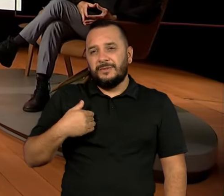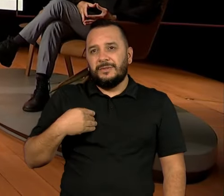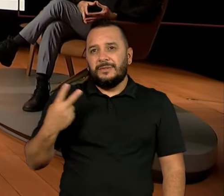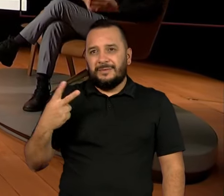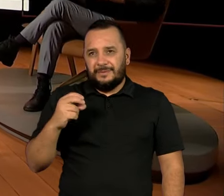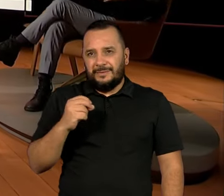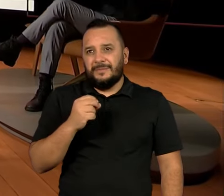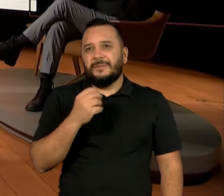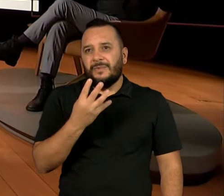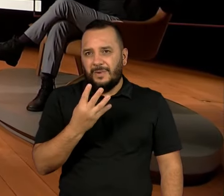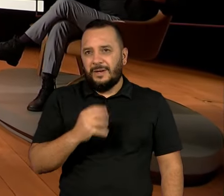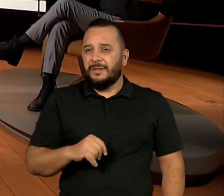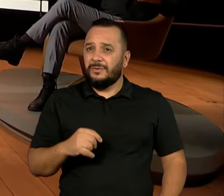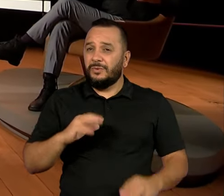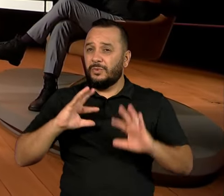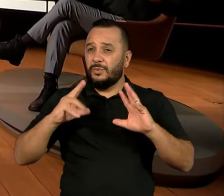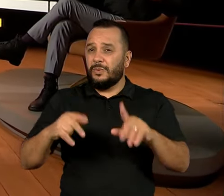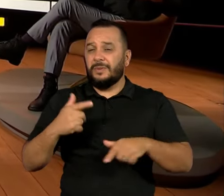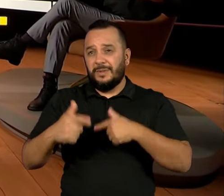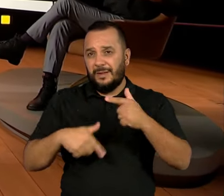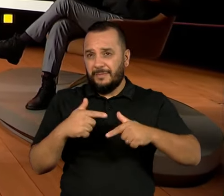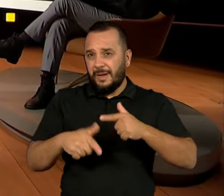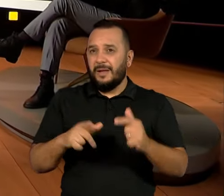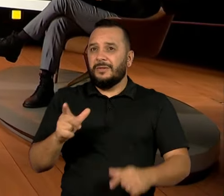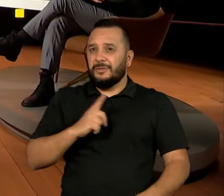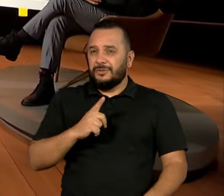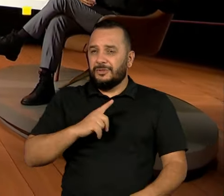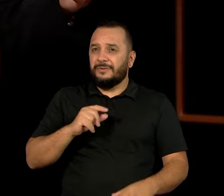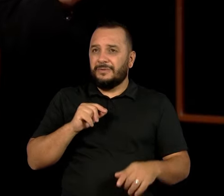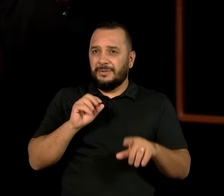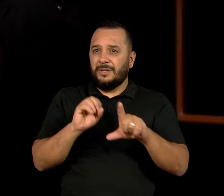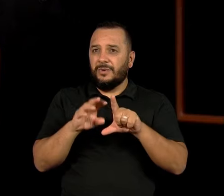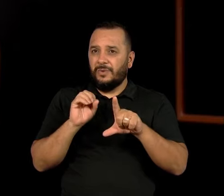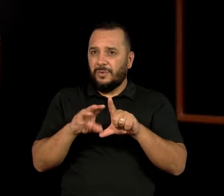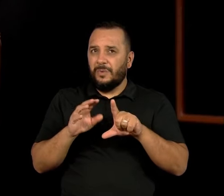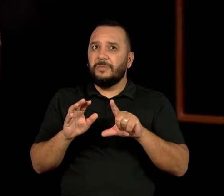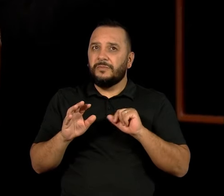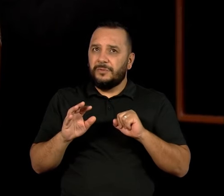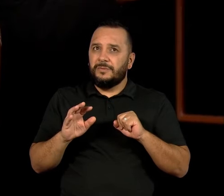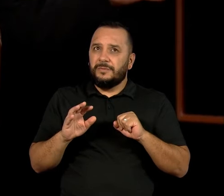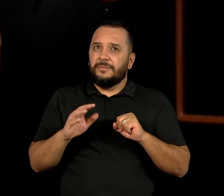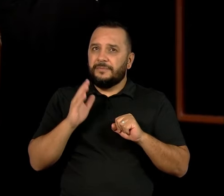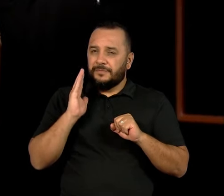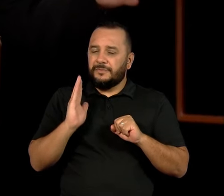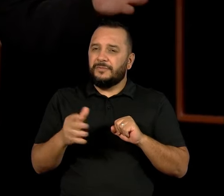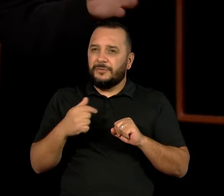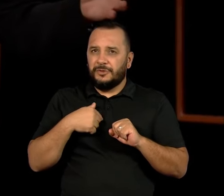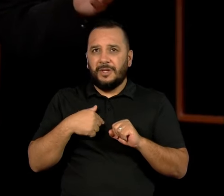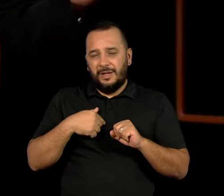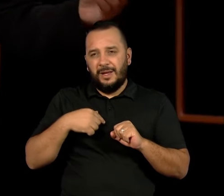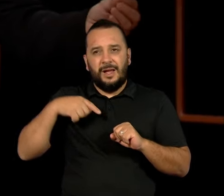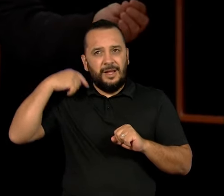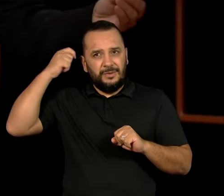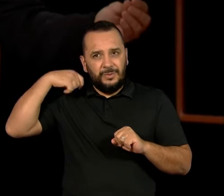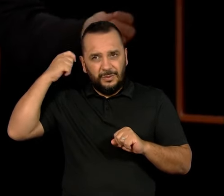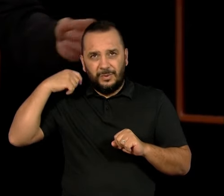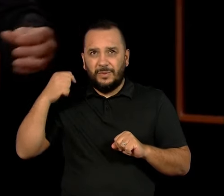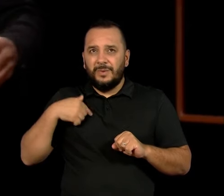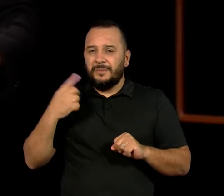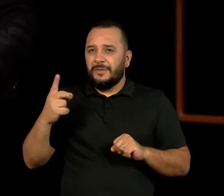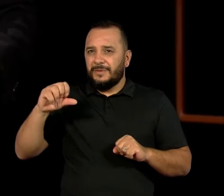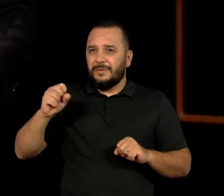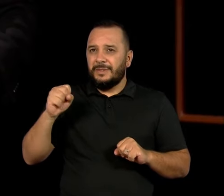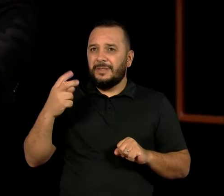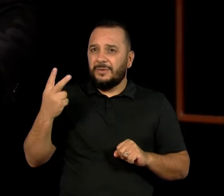2004. E todo o trabalho que eu tive na Globo, né, desde o tempo de ator, eu comecei lá em 82